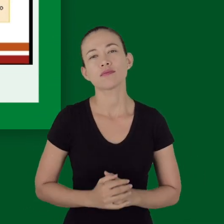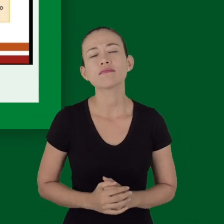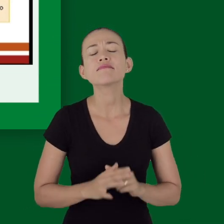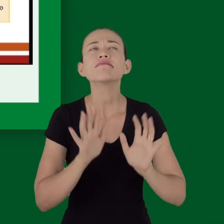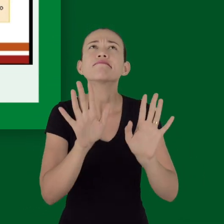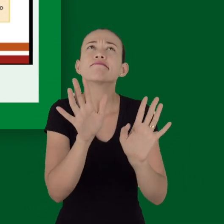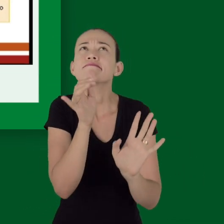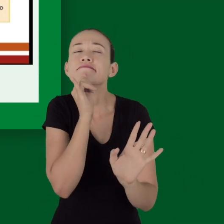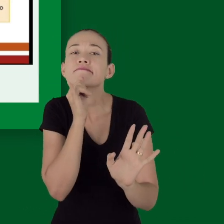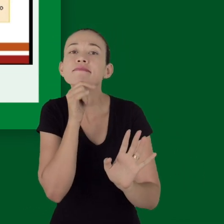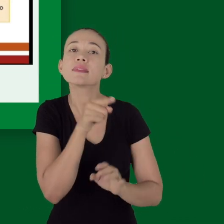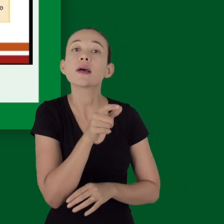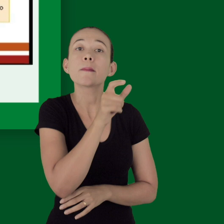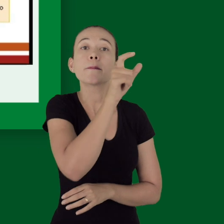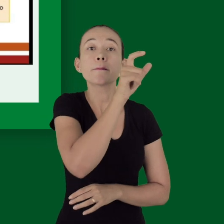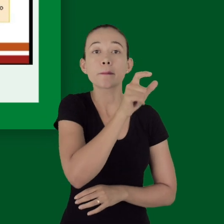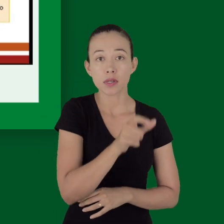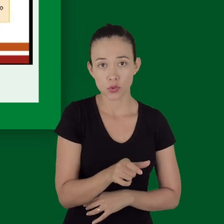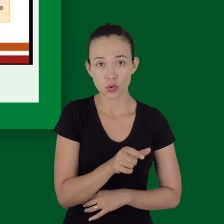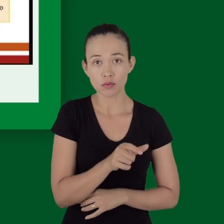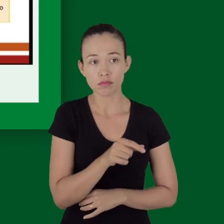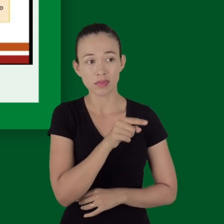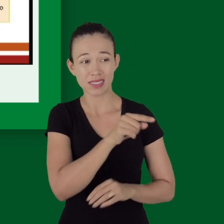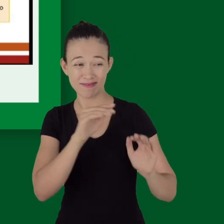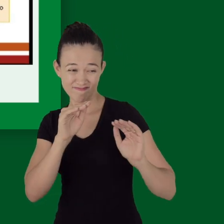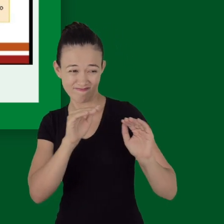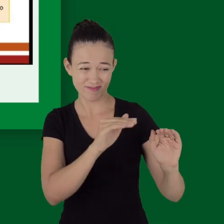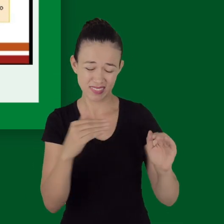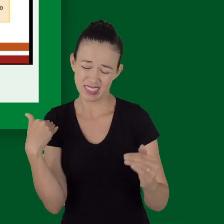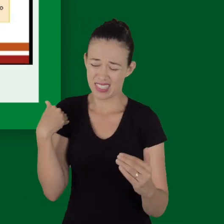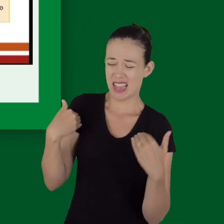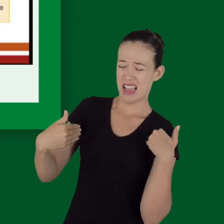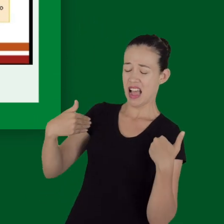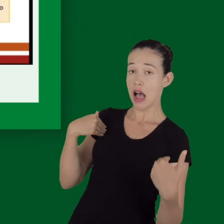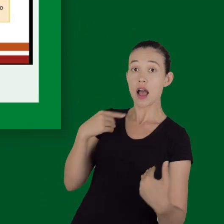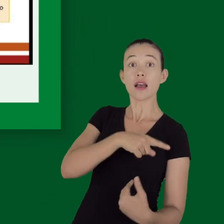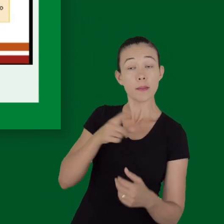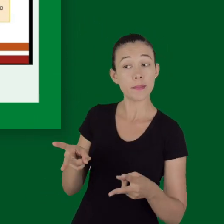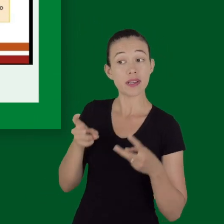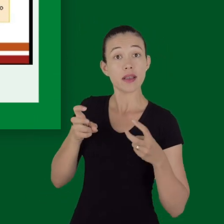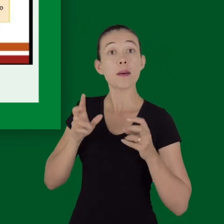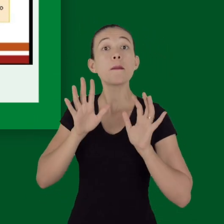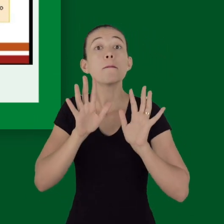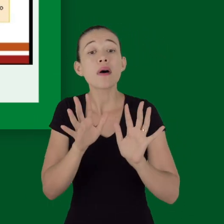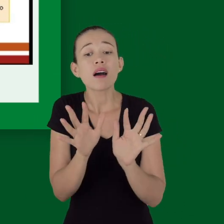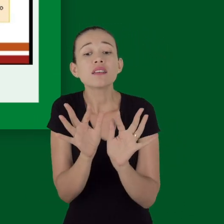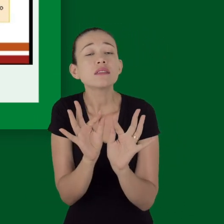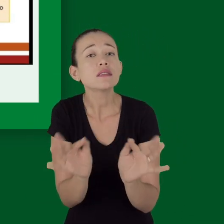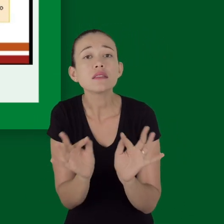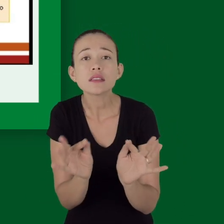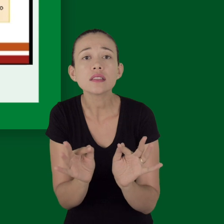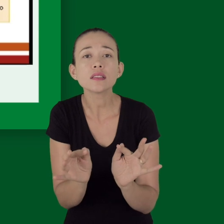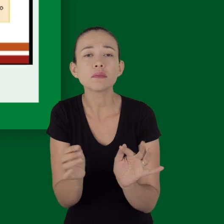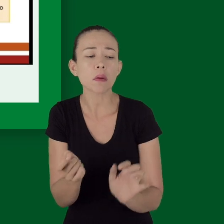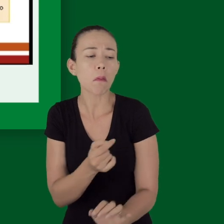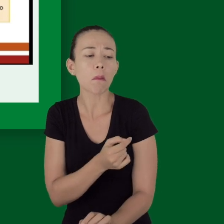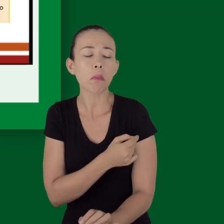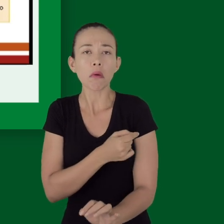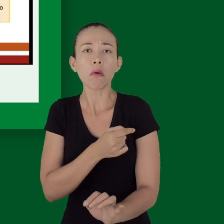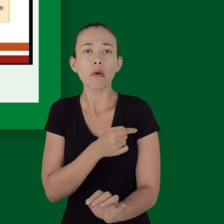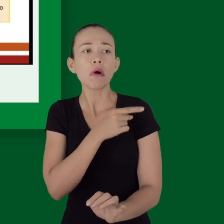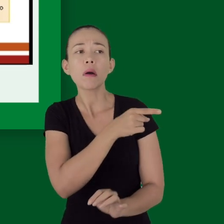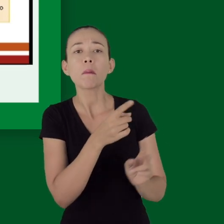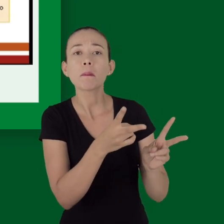à percepção ao toque suave, ele só consegue perceber um toque profundo, toque leve, ele não